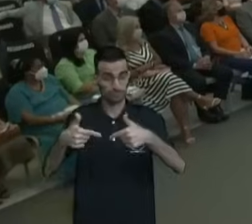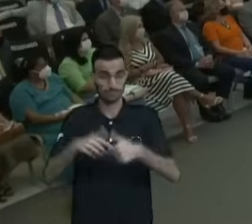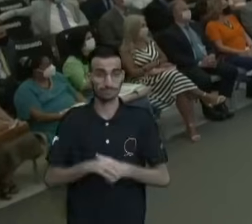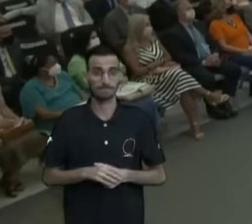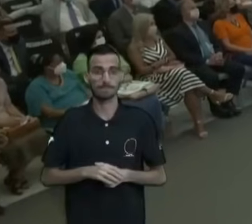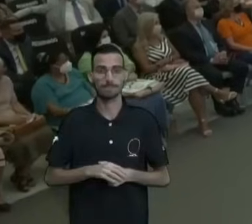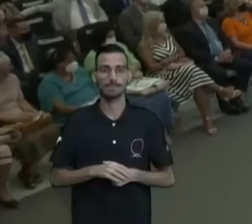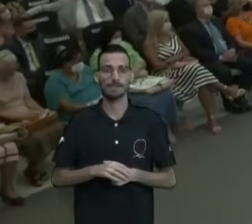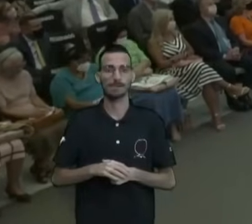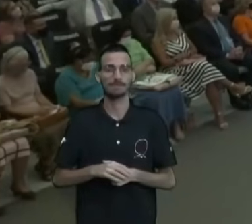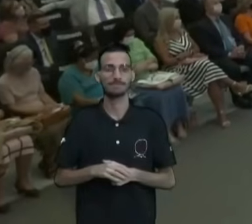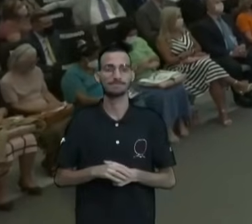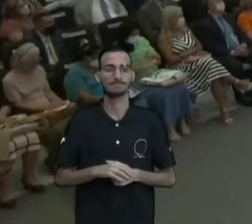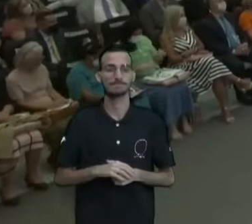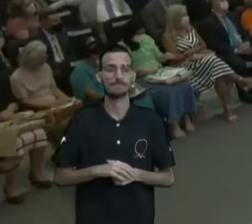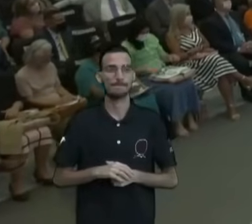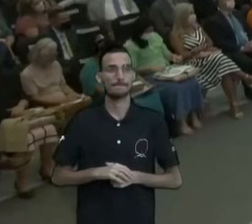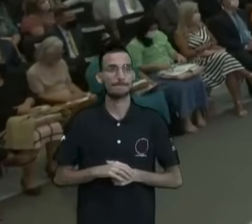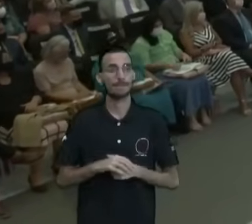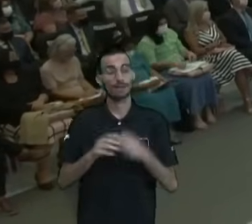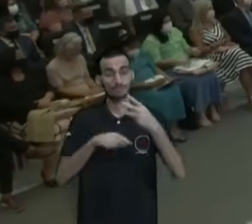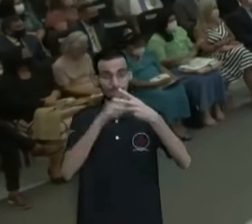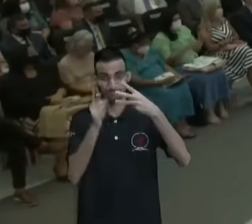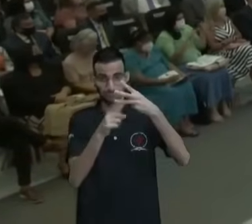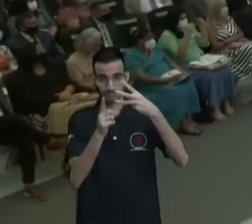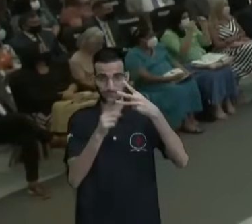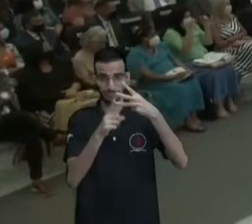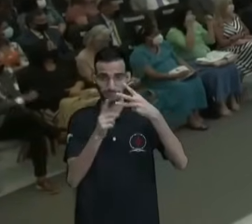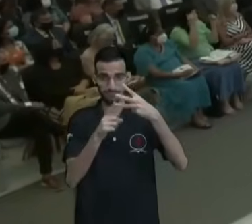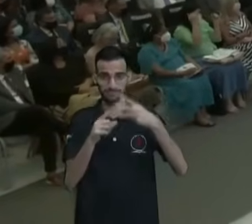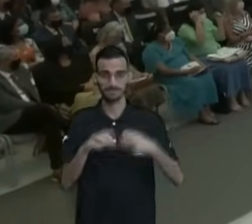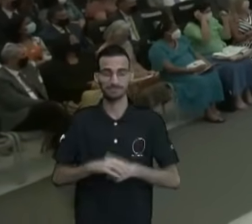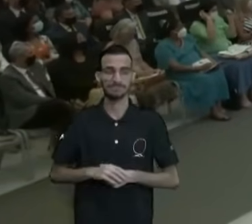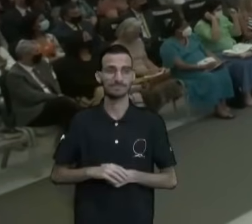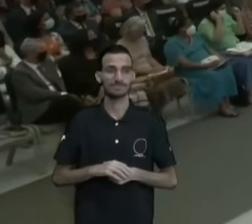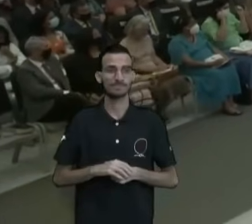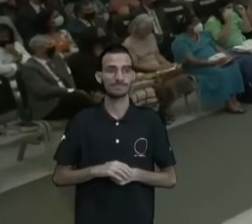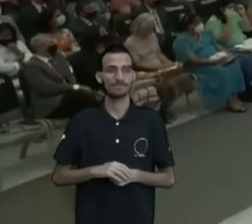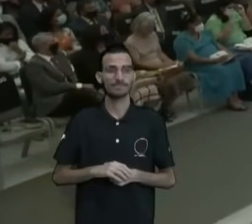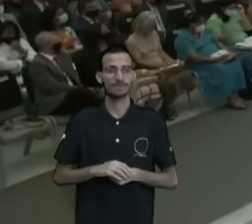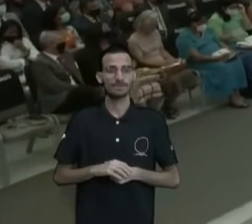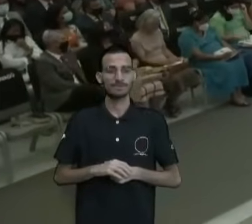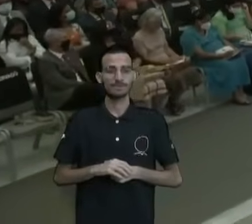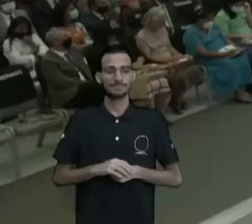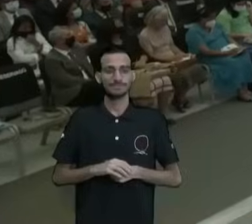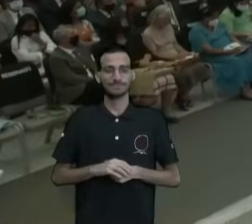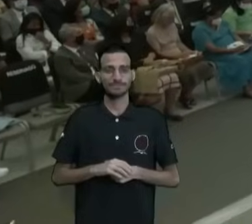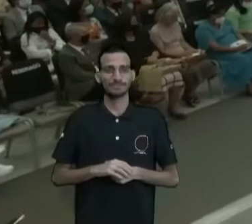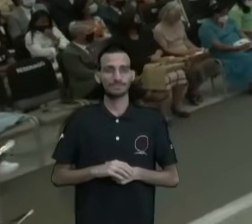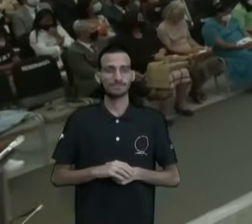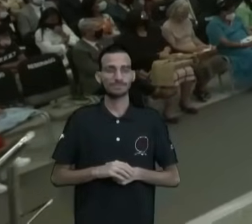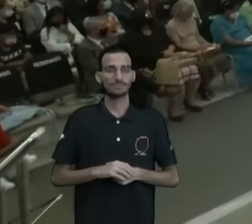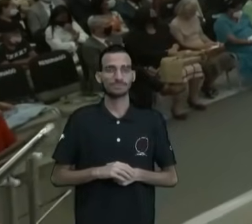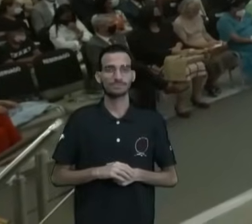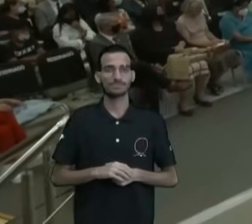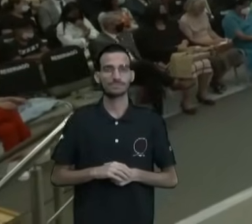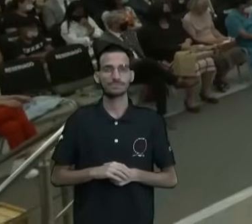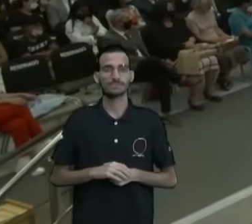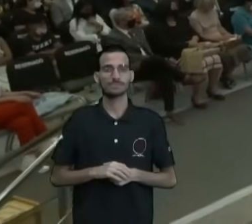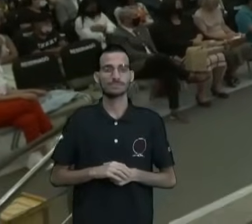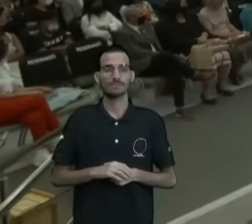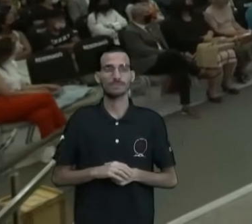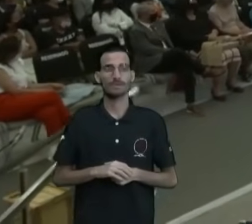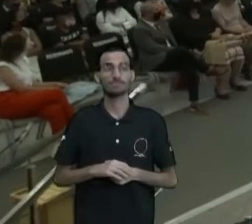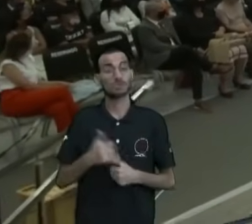terceiro já citei Mas é para você observar como é que você identifica soberba só eles julgam ter a verdade do